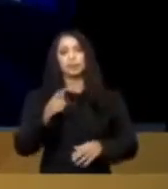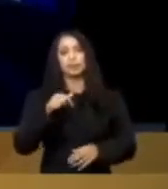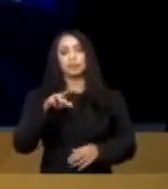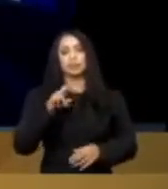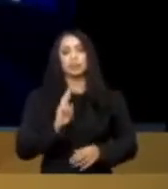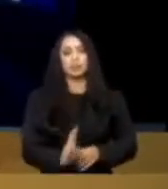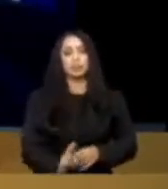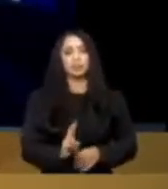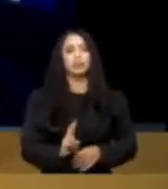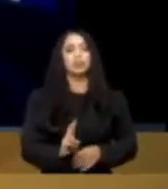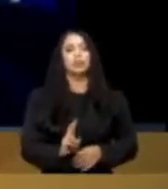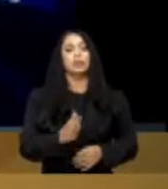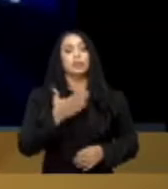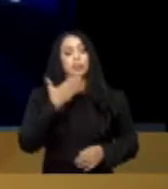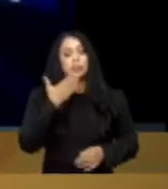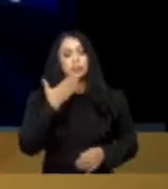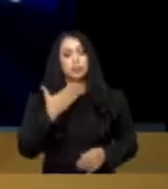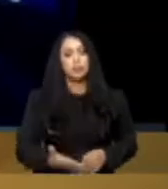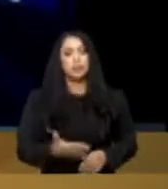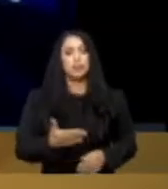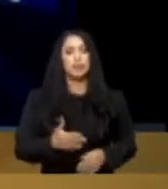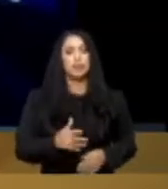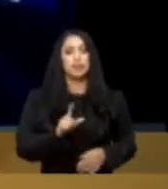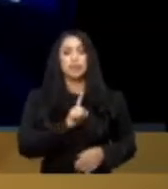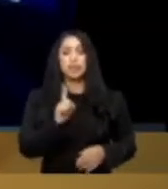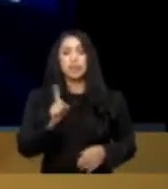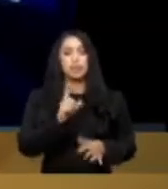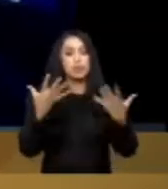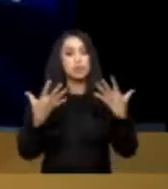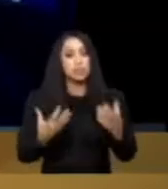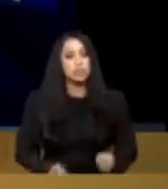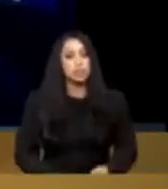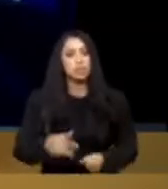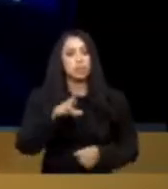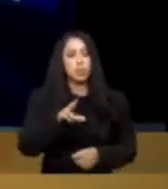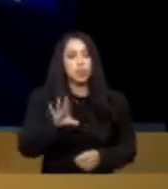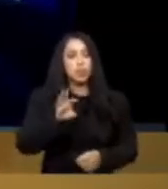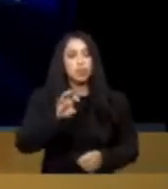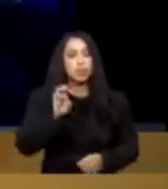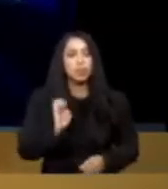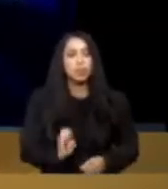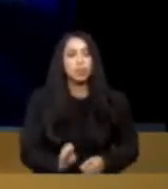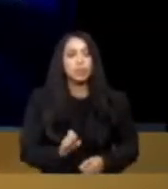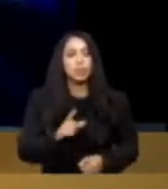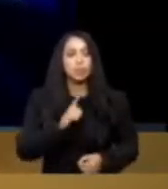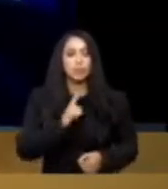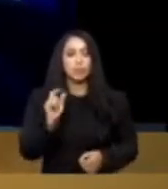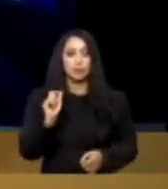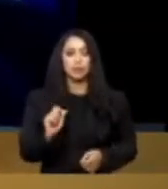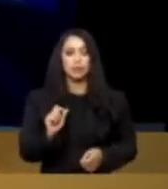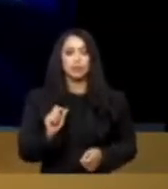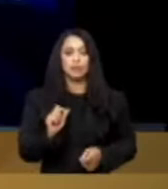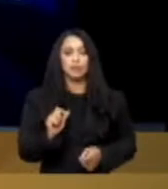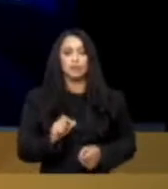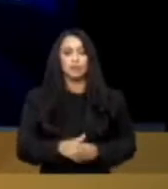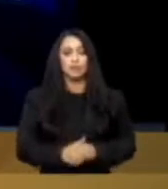Procurador-Geral da República requer sejam desprovidos os recursos extraordinários, afirmando-se